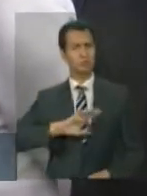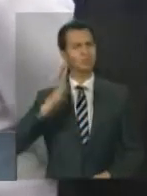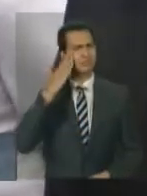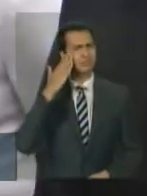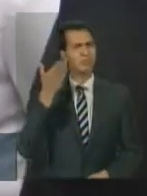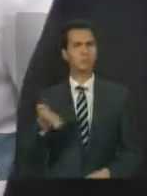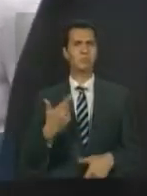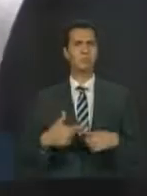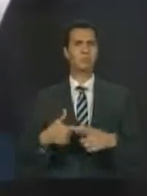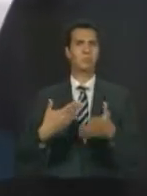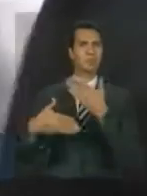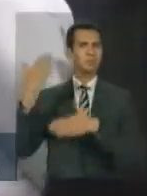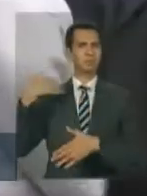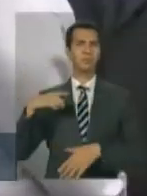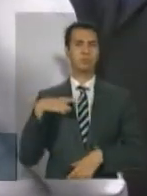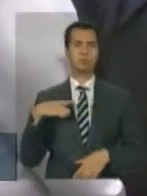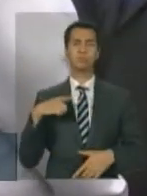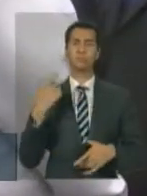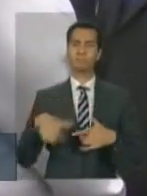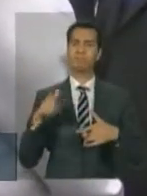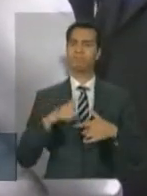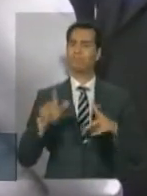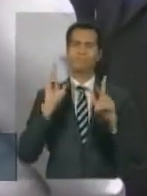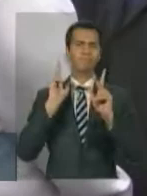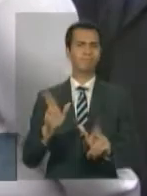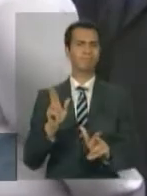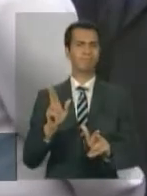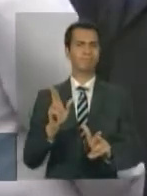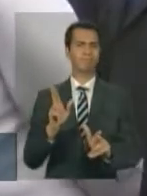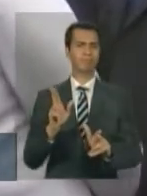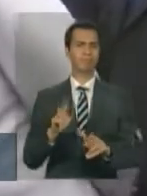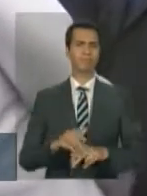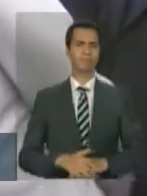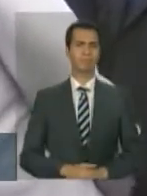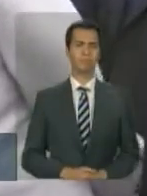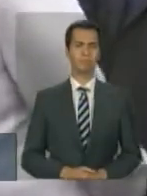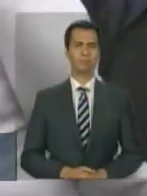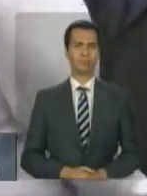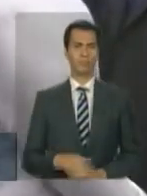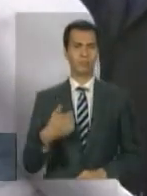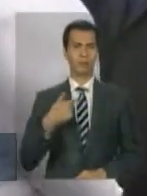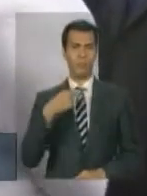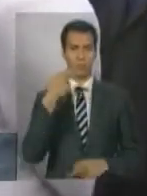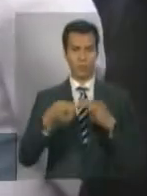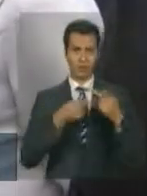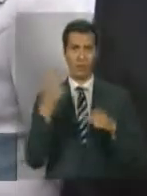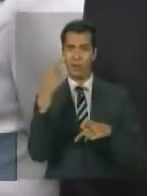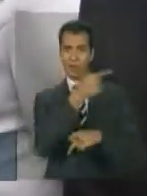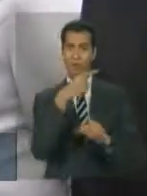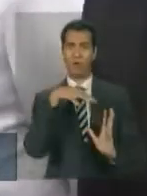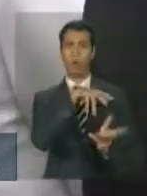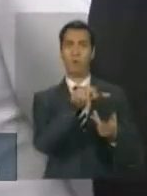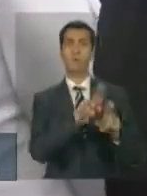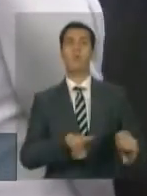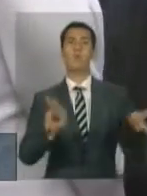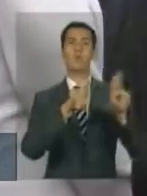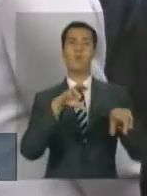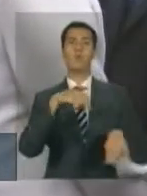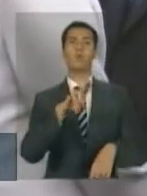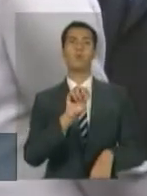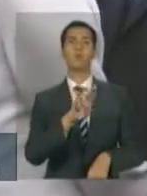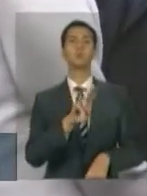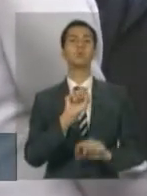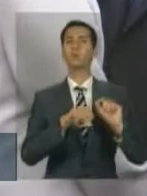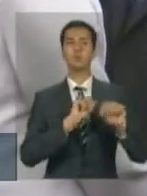período, uma situação similar. Não se trata, porque aqui, como eu disse na ONU, não se trata de uma questão de falta